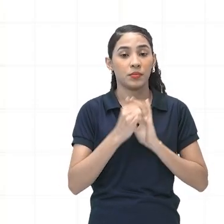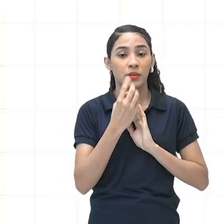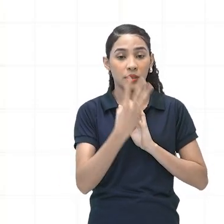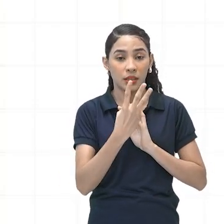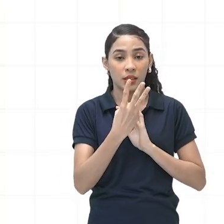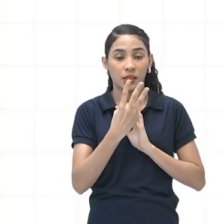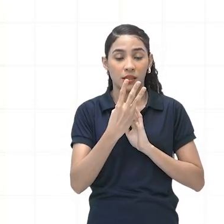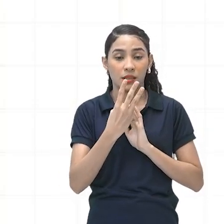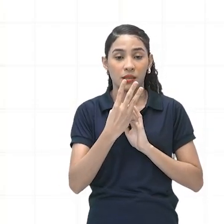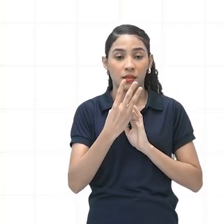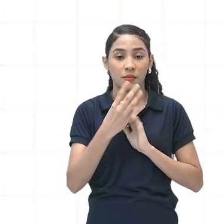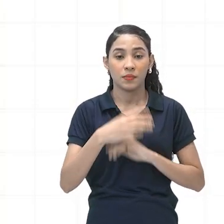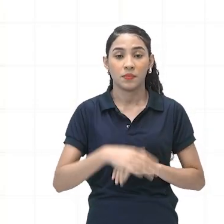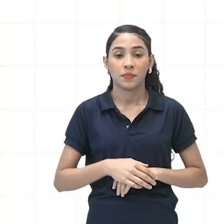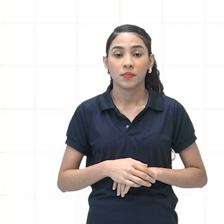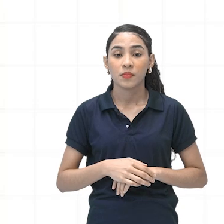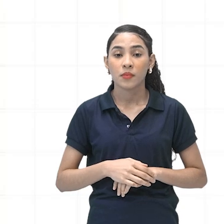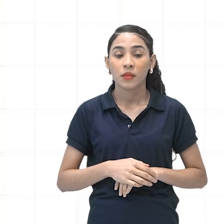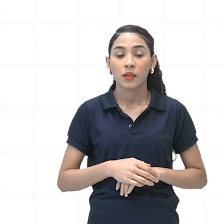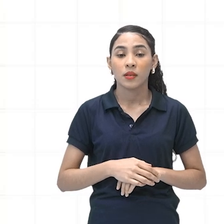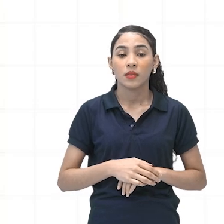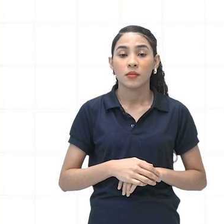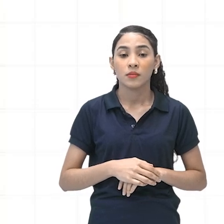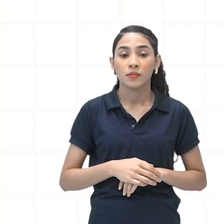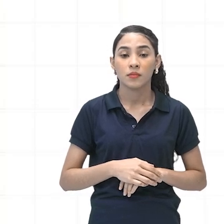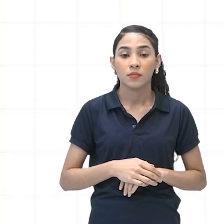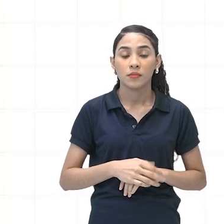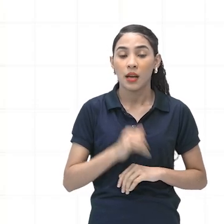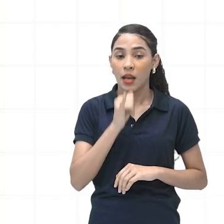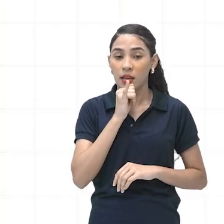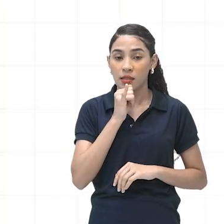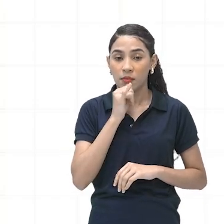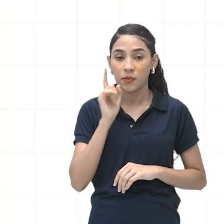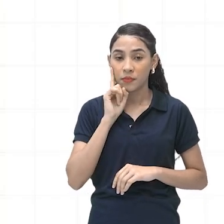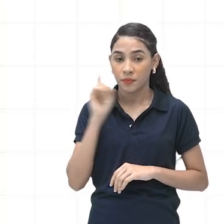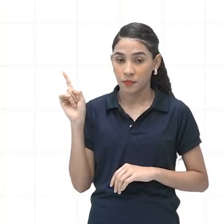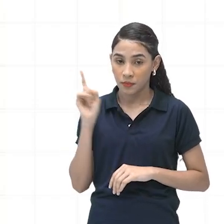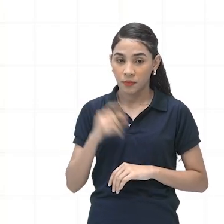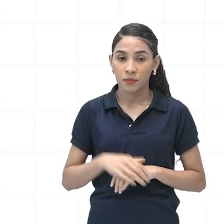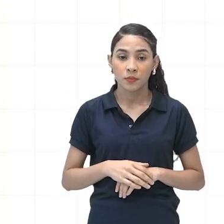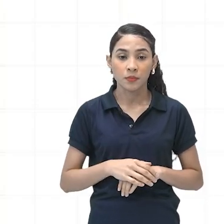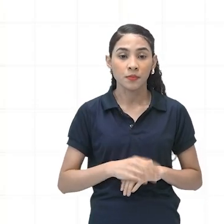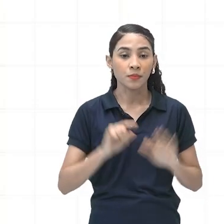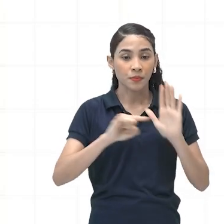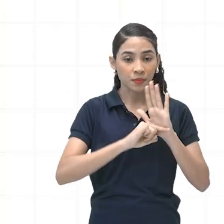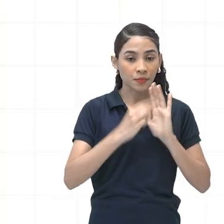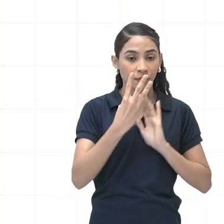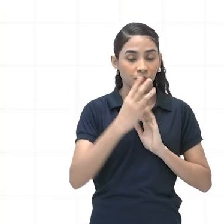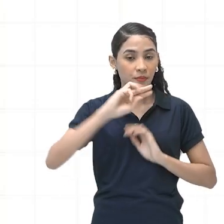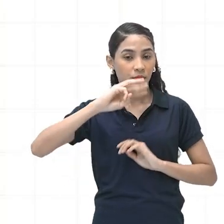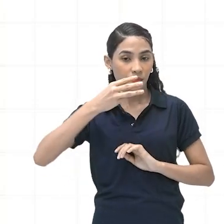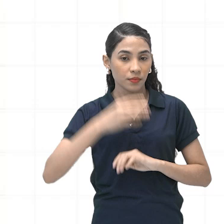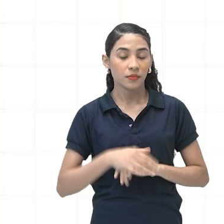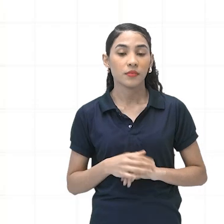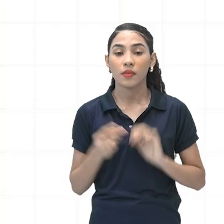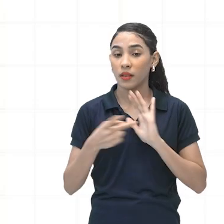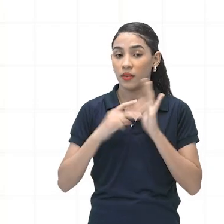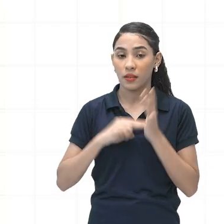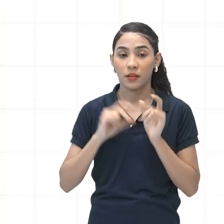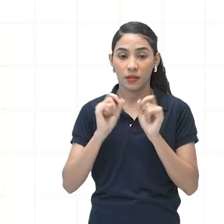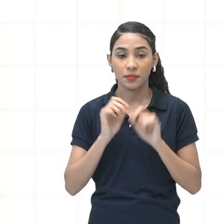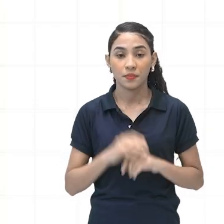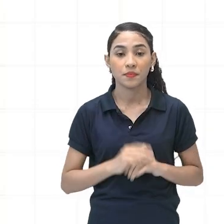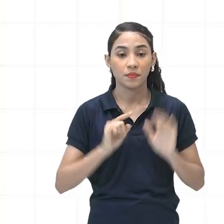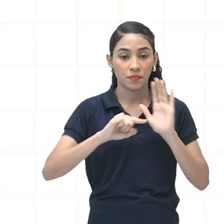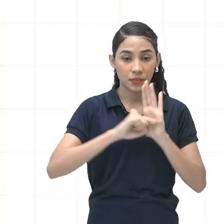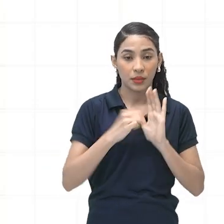isso significa? Opa, menos 3 ao cubo, não tem esse menuzinho aqui não, tá bom? Menos 3 ao cubo. Significa que vai ser